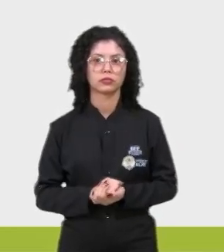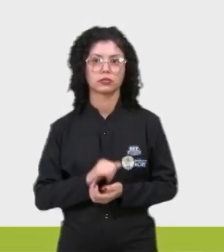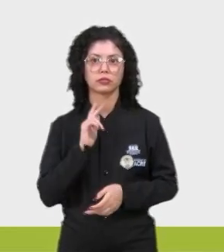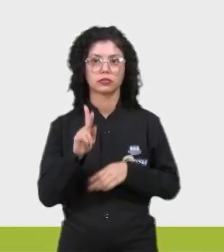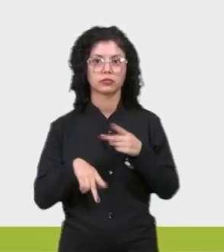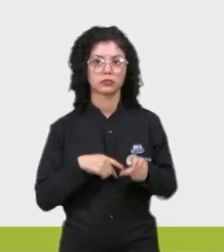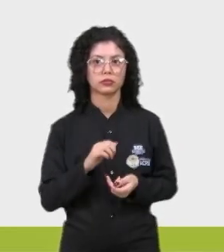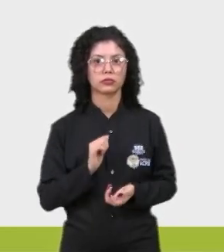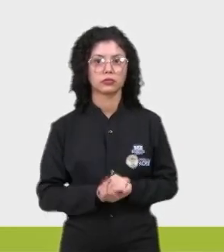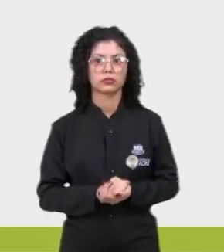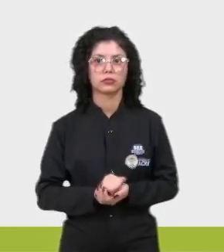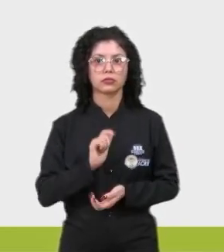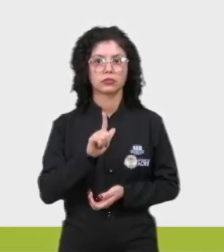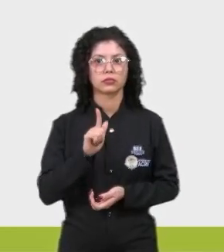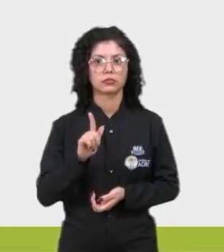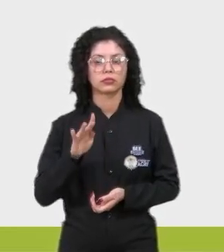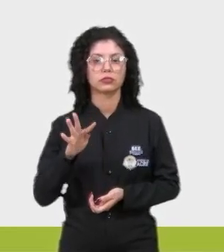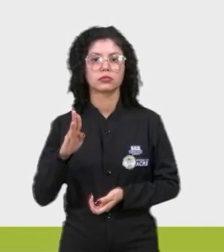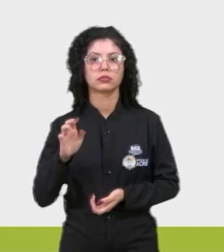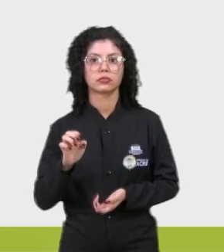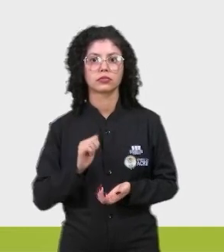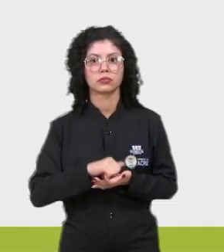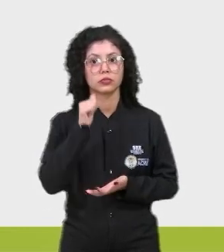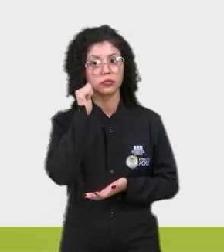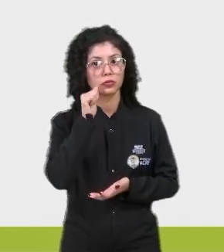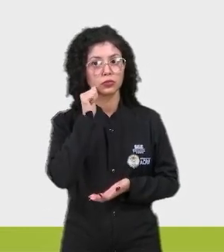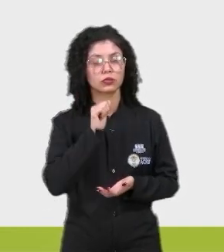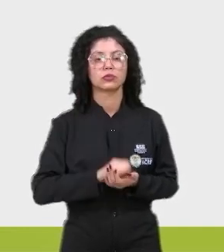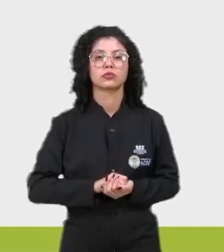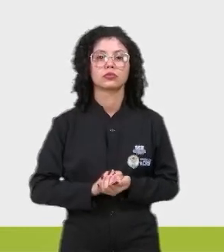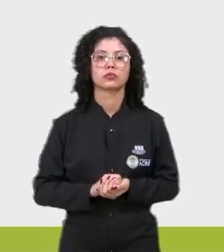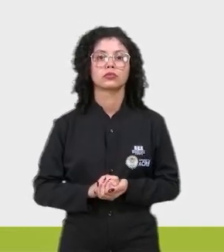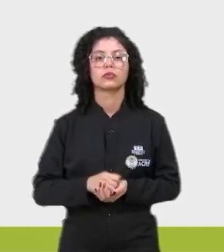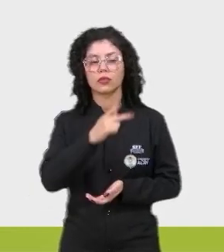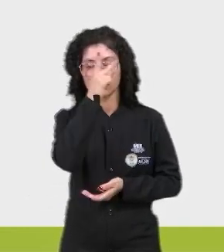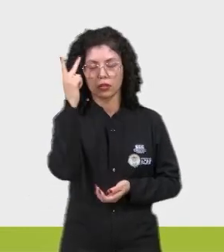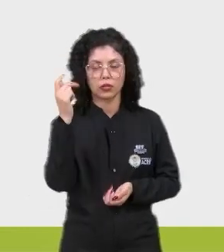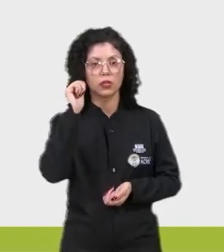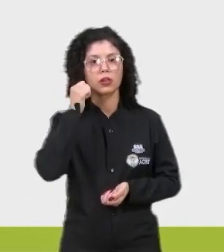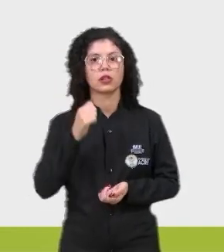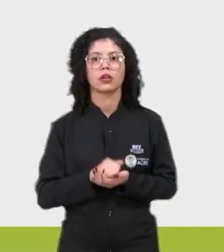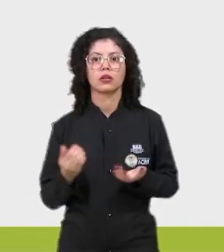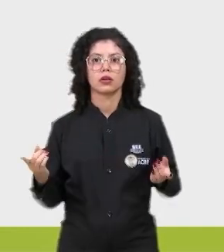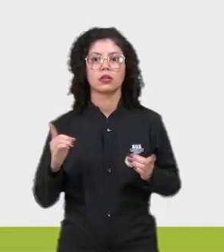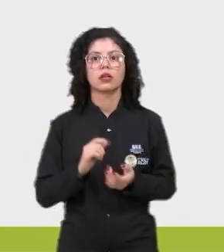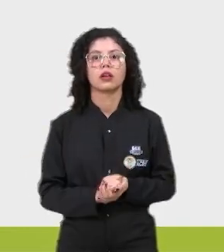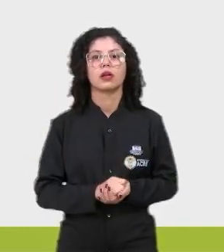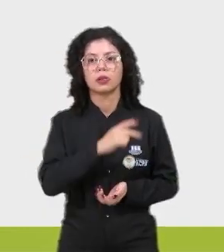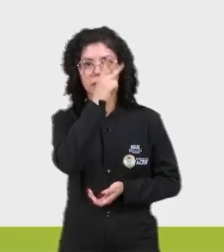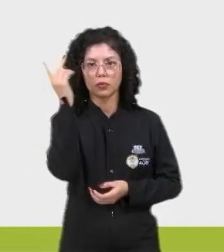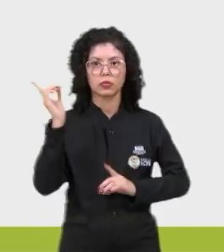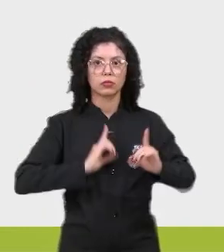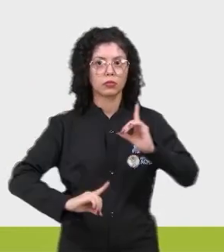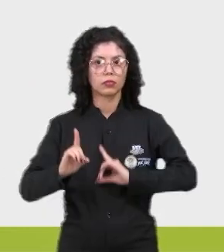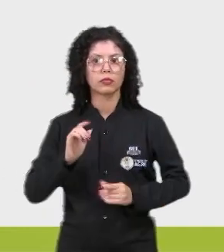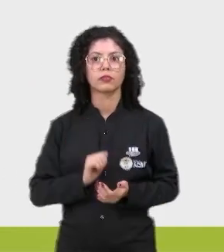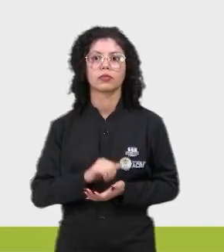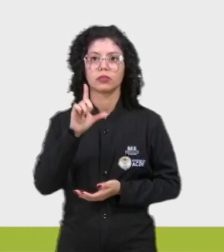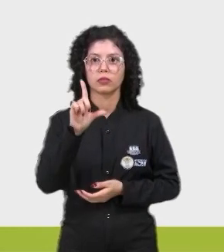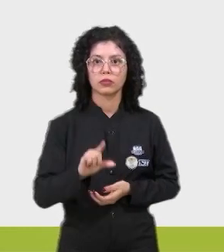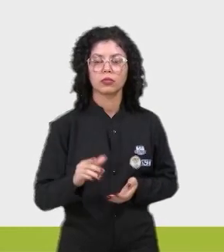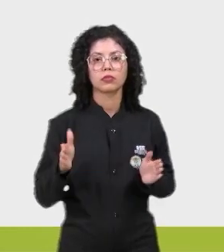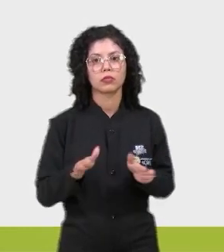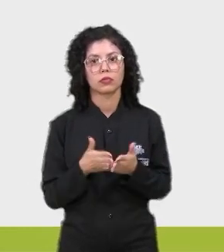população LGBTQIA+, mulheres, negros, pessoas com deficiências, pessoas de baixa